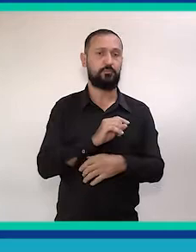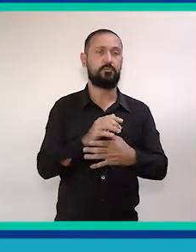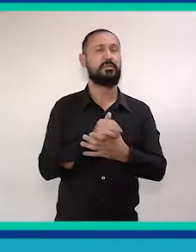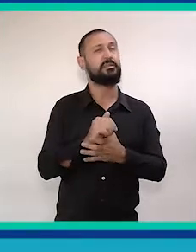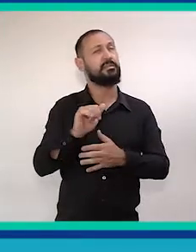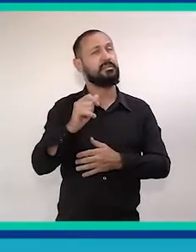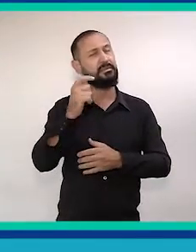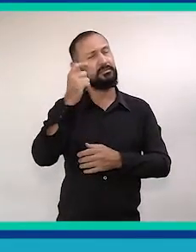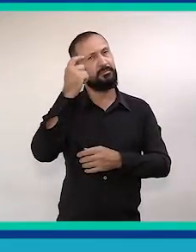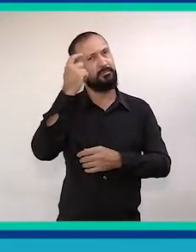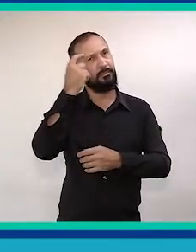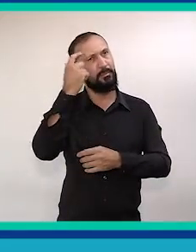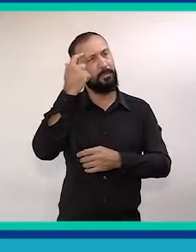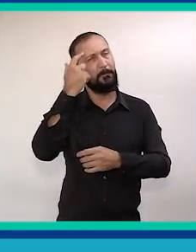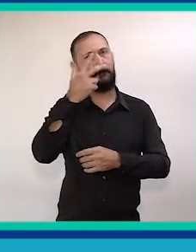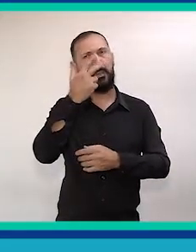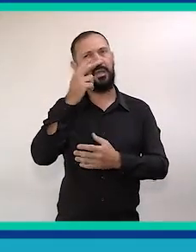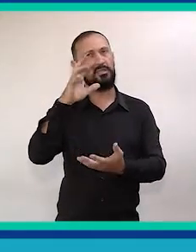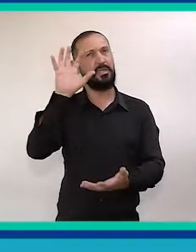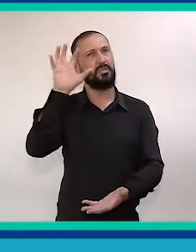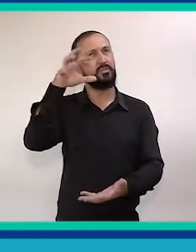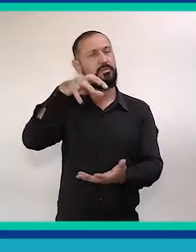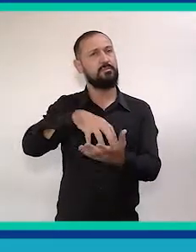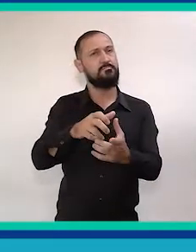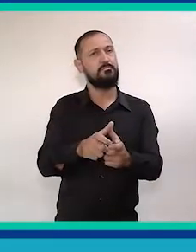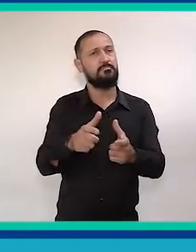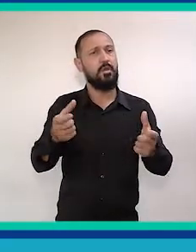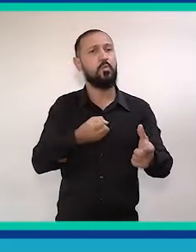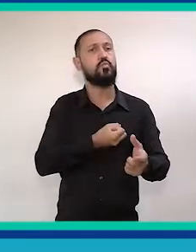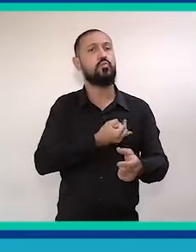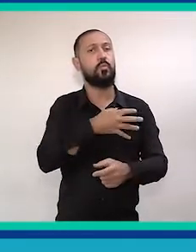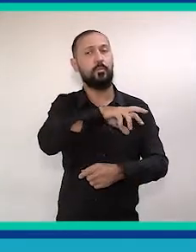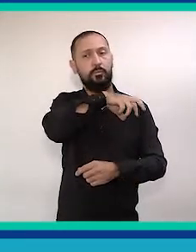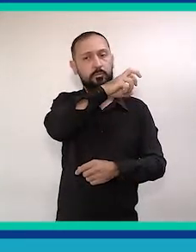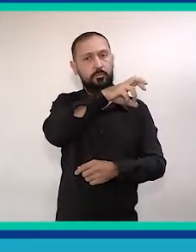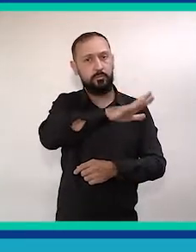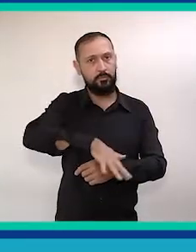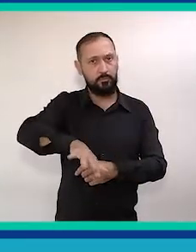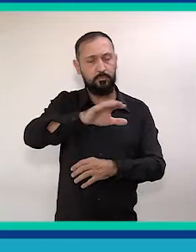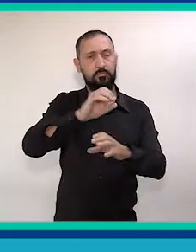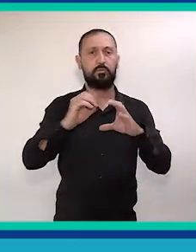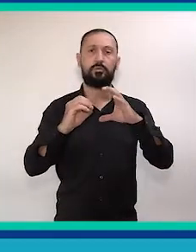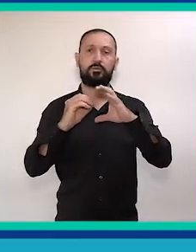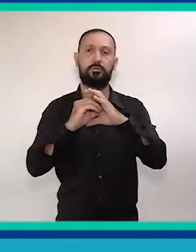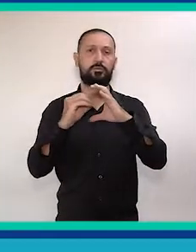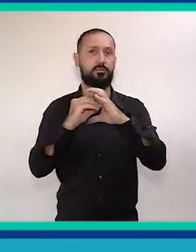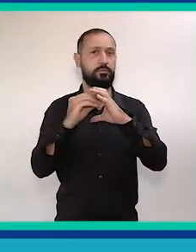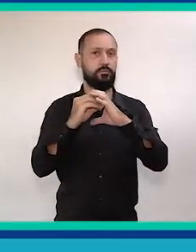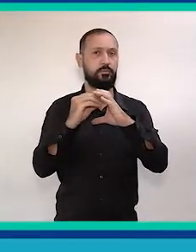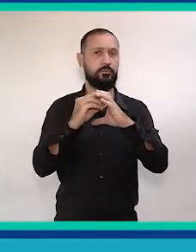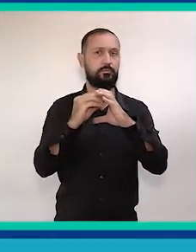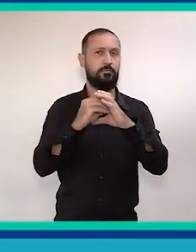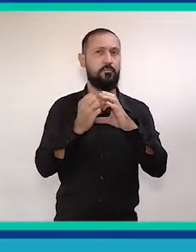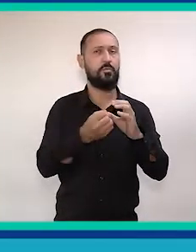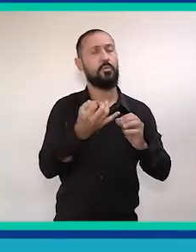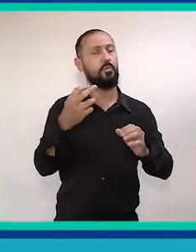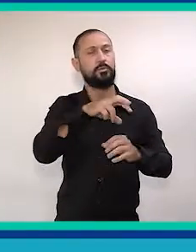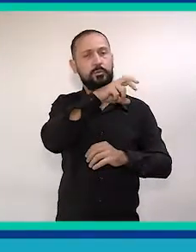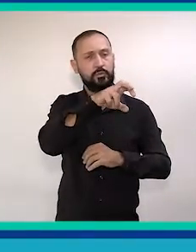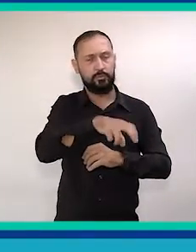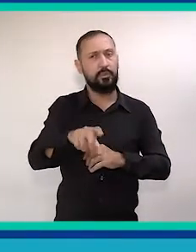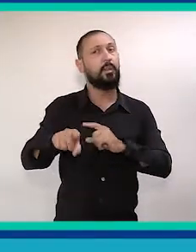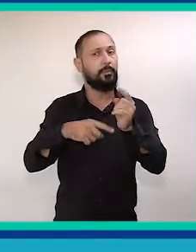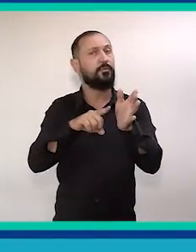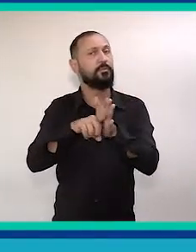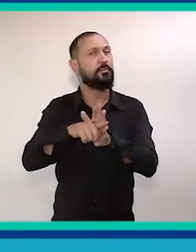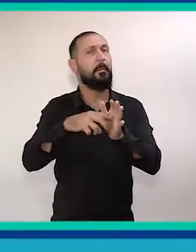instituição. Se eu não me engano, é o maior serpentário em números de animais da região centro-oeste,